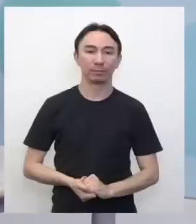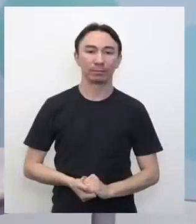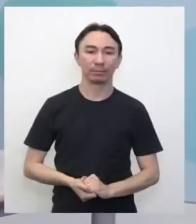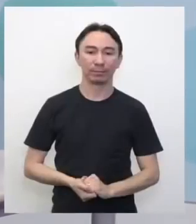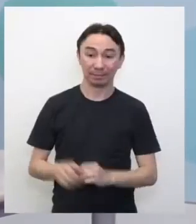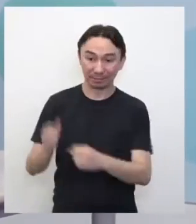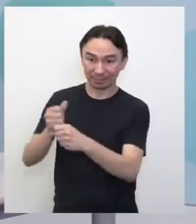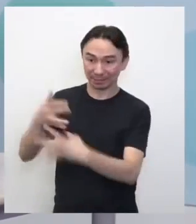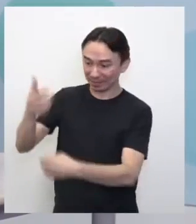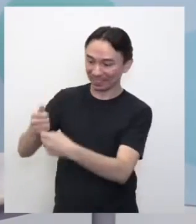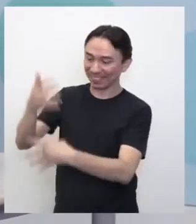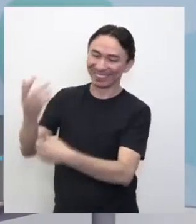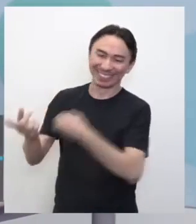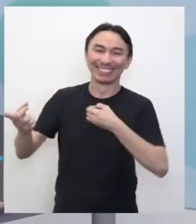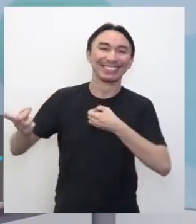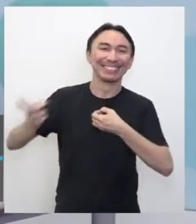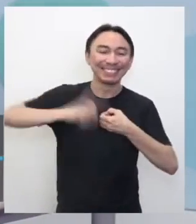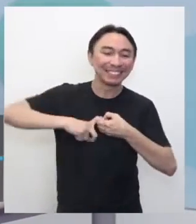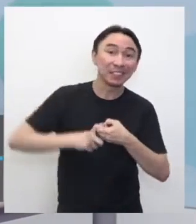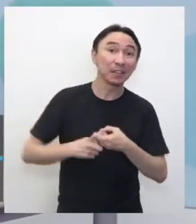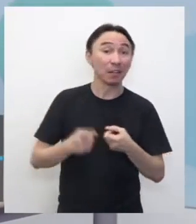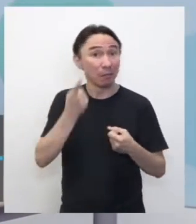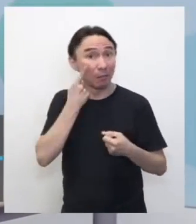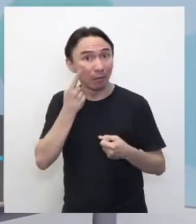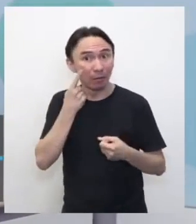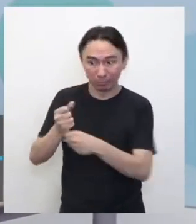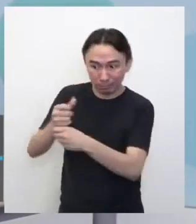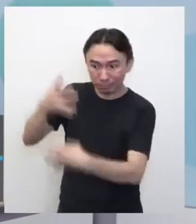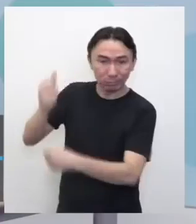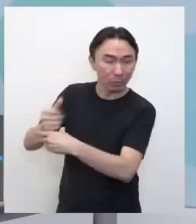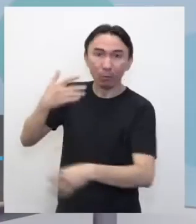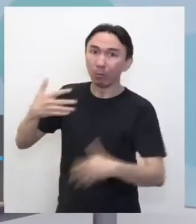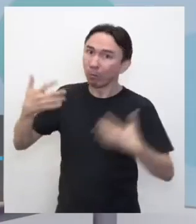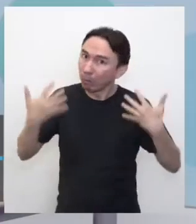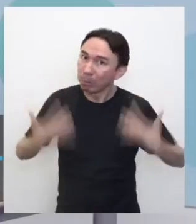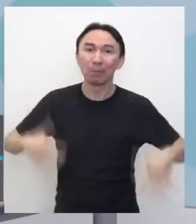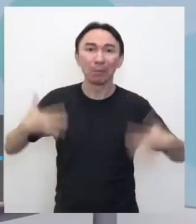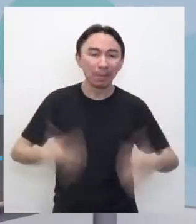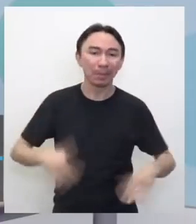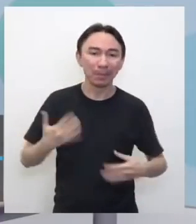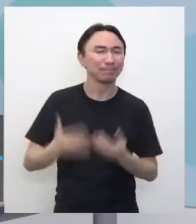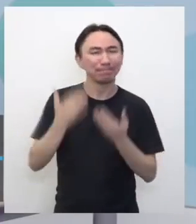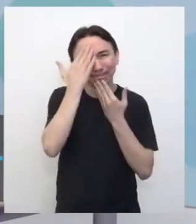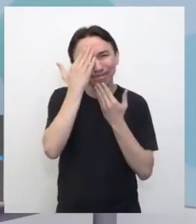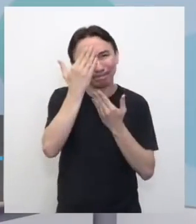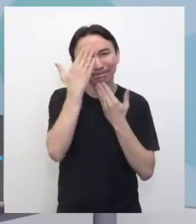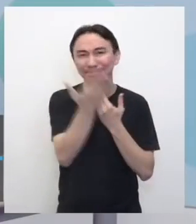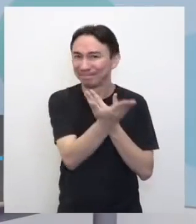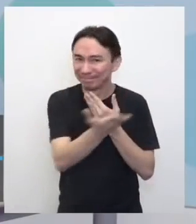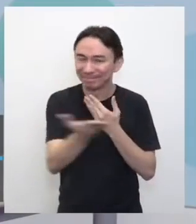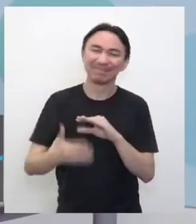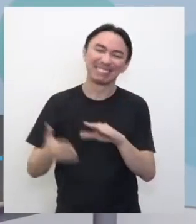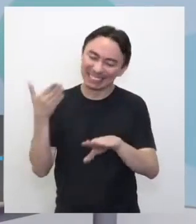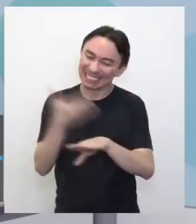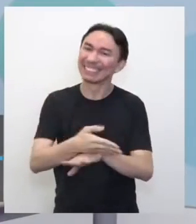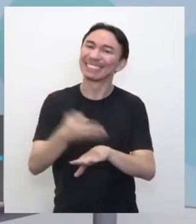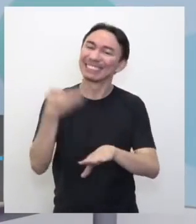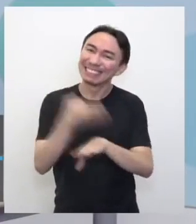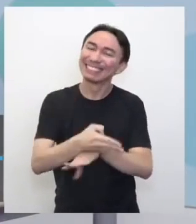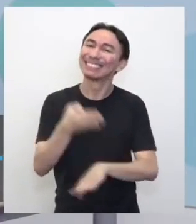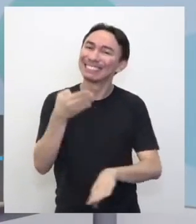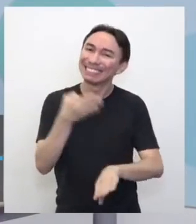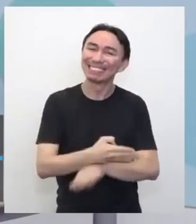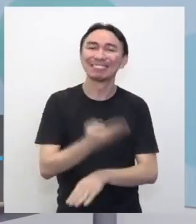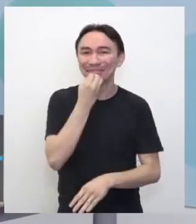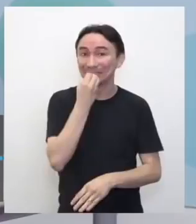Voltamos à atividade e eu tô vendo que o chat está bombando, hein, pessoal? Eu quero agradecer muito a participação de todos os nossos alunos. Vocês